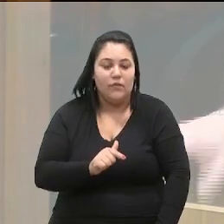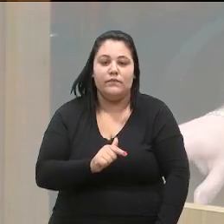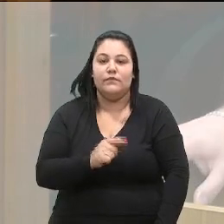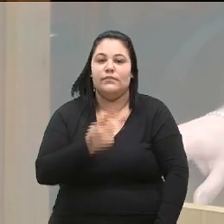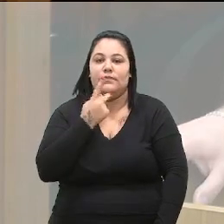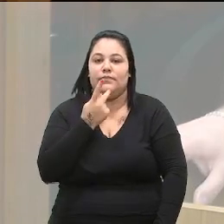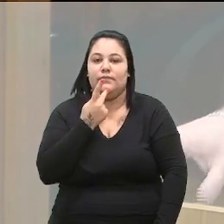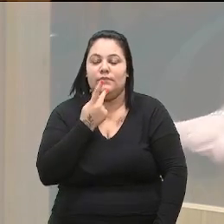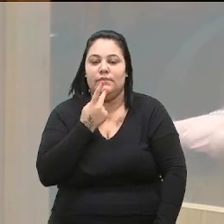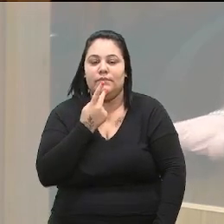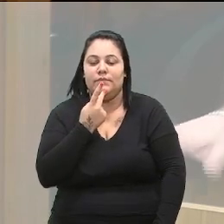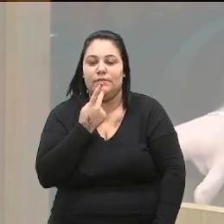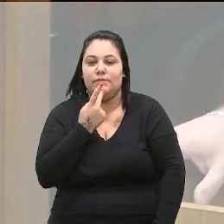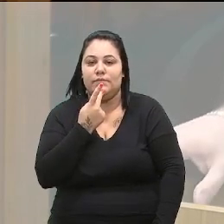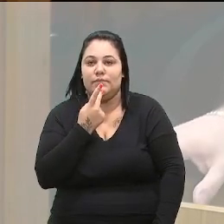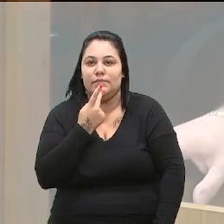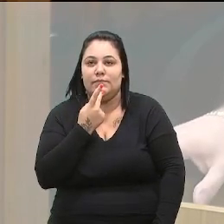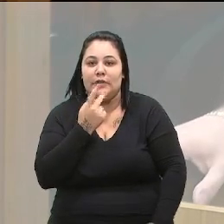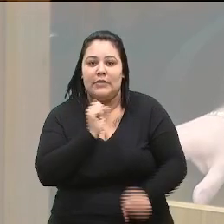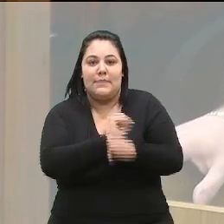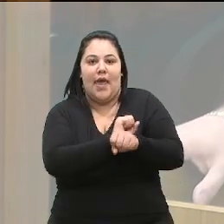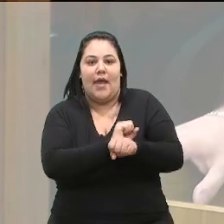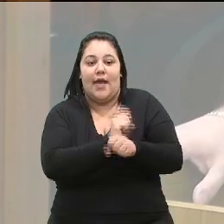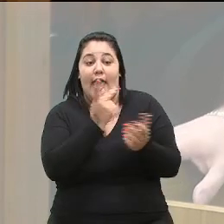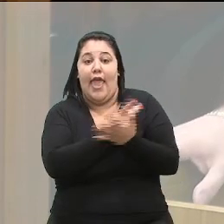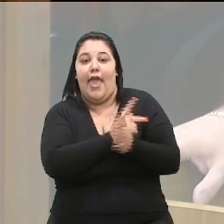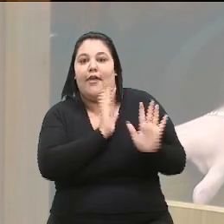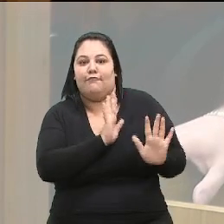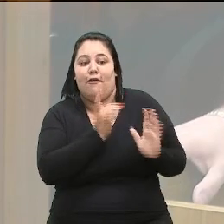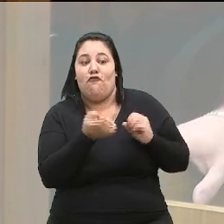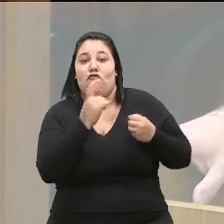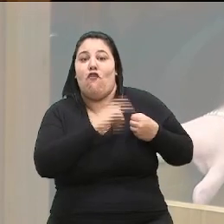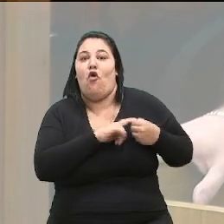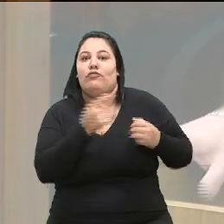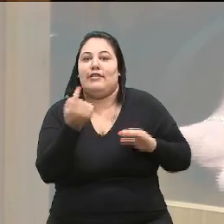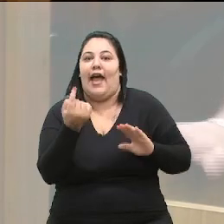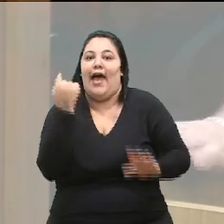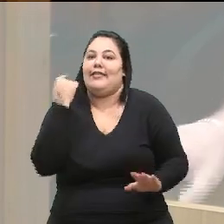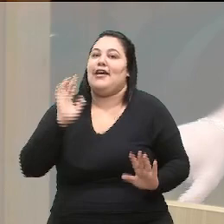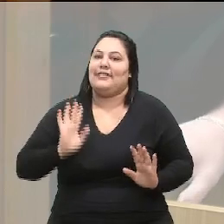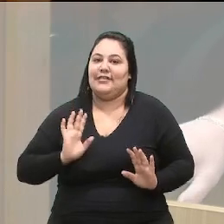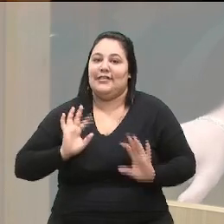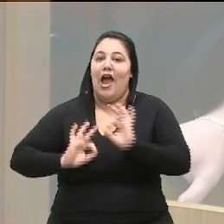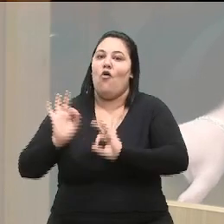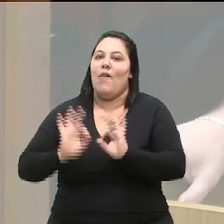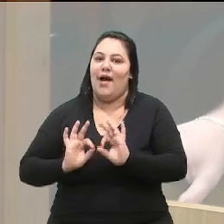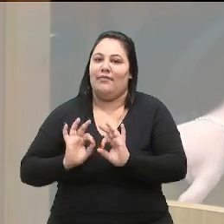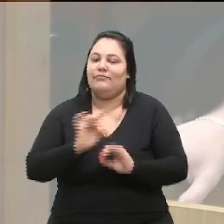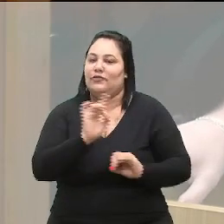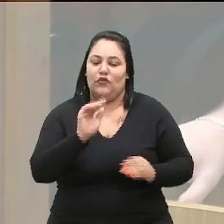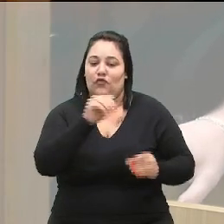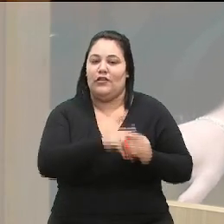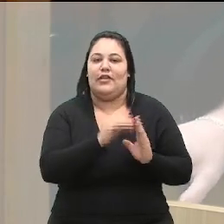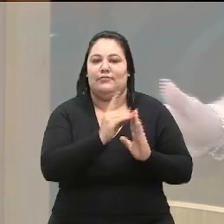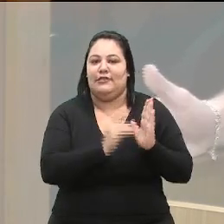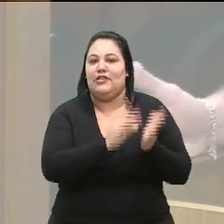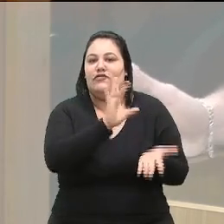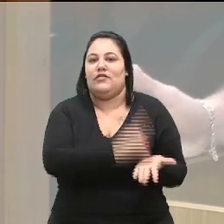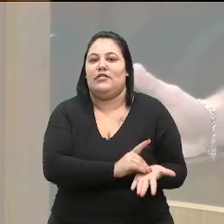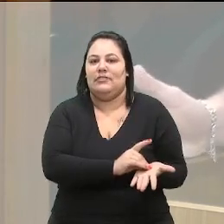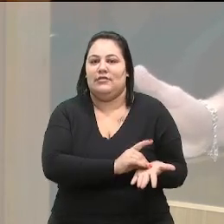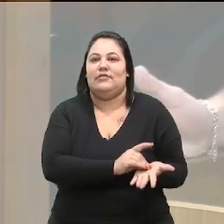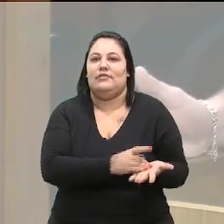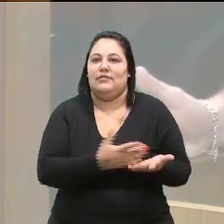passei Errar é humano não vou botar esse decreto em vigor que é